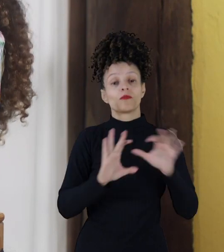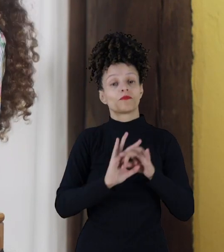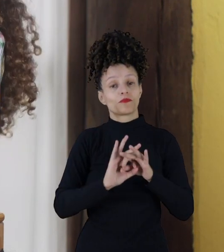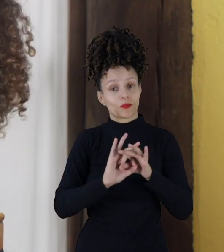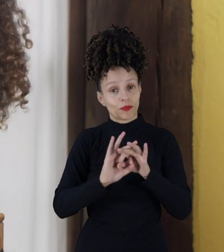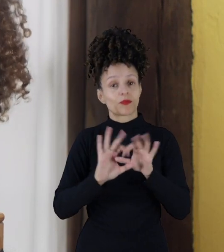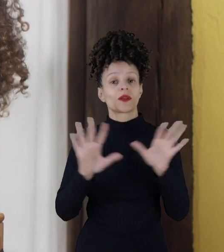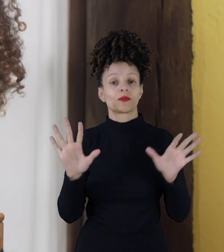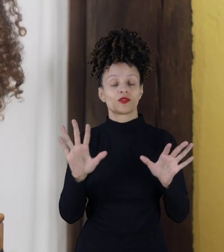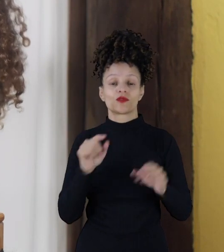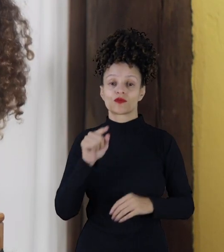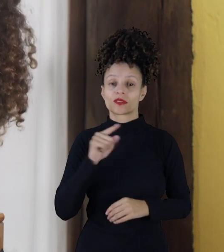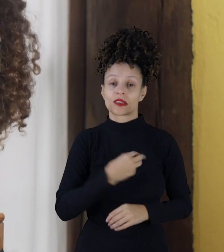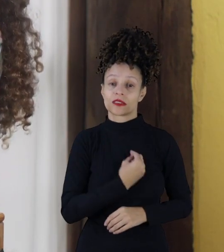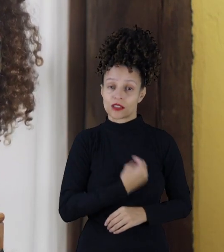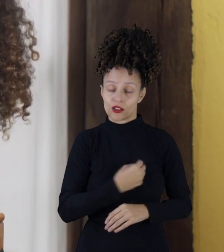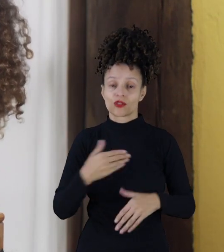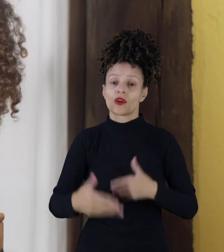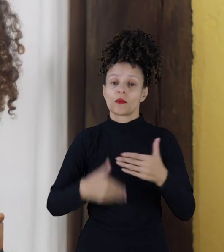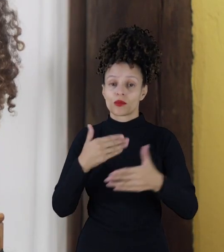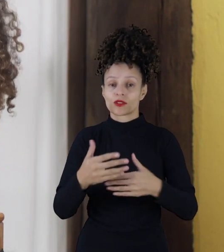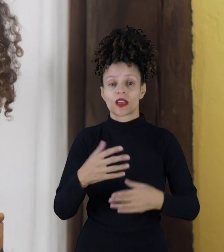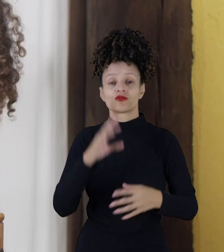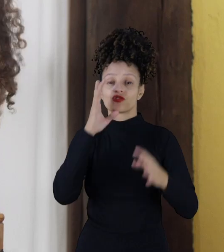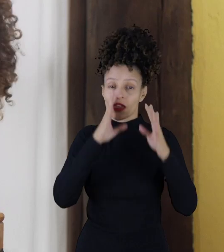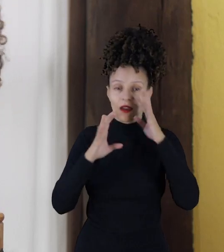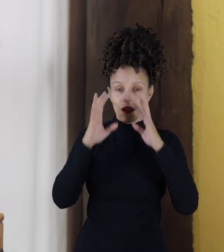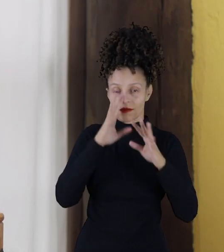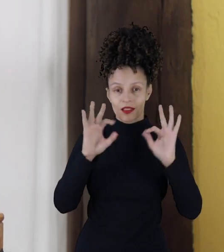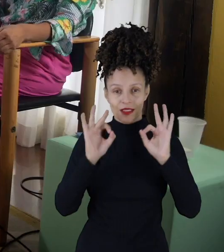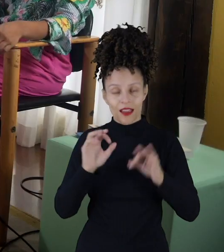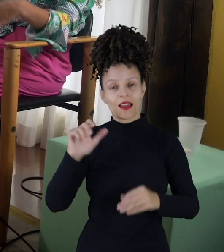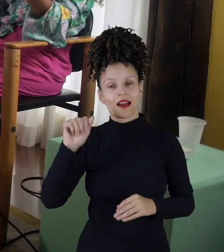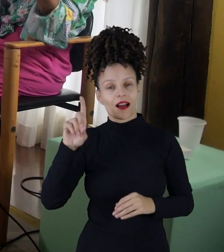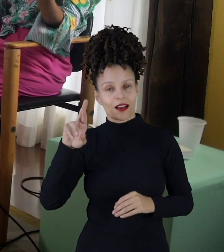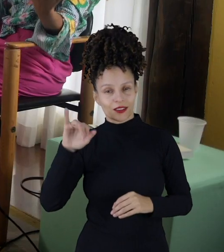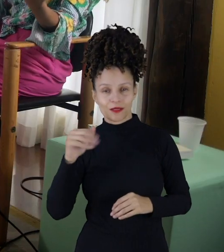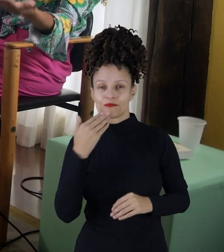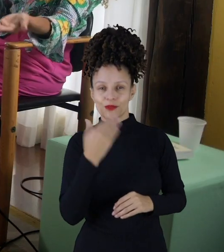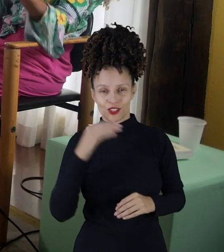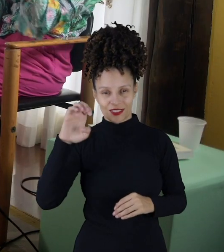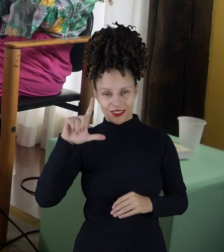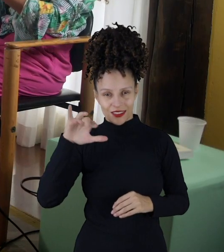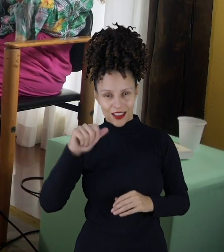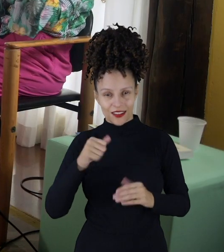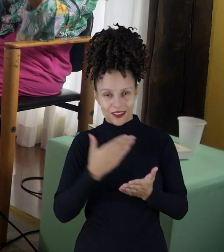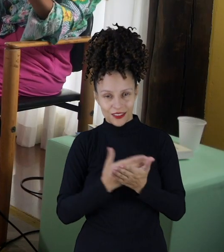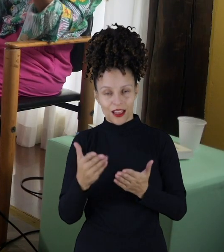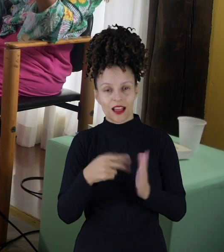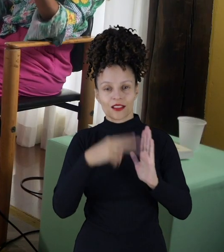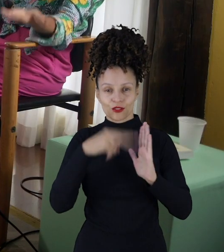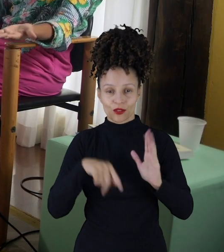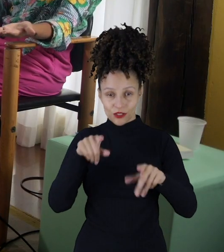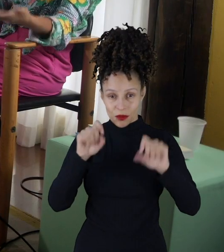principal é se permitir que você esteja nesse processo de se encantar, né? Então, Adri, assim como eu pedi para a Célia iniciar